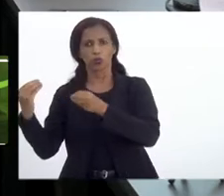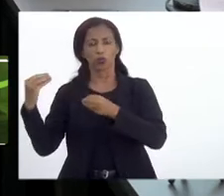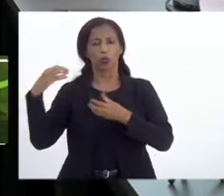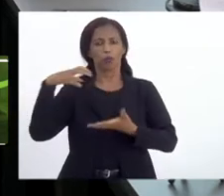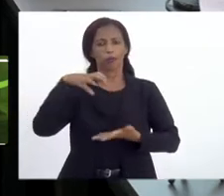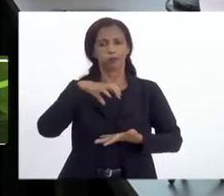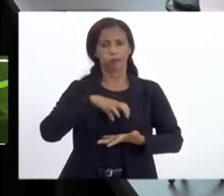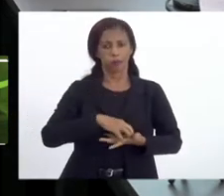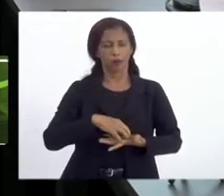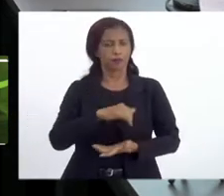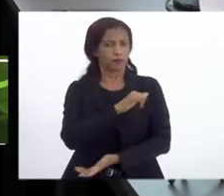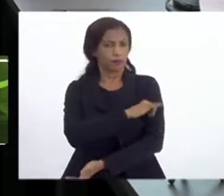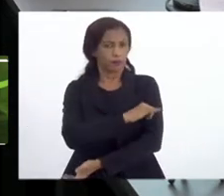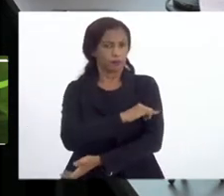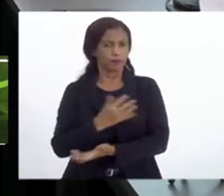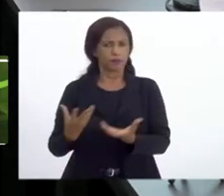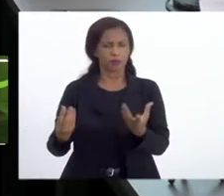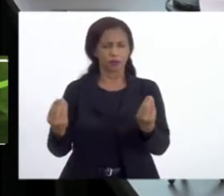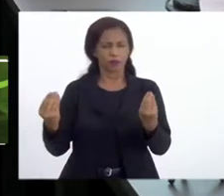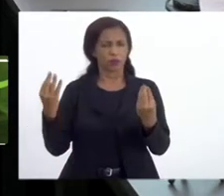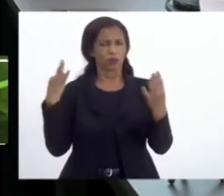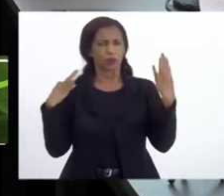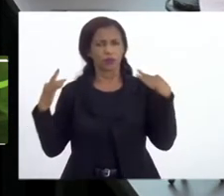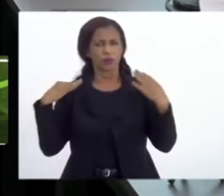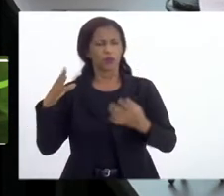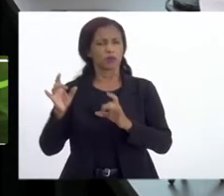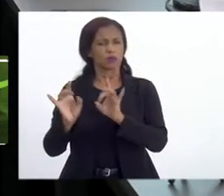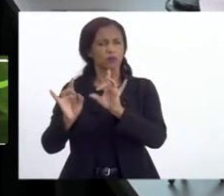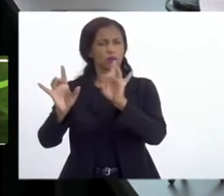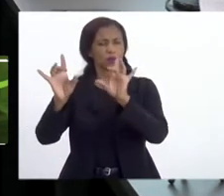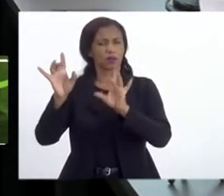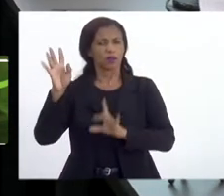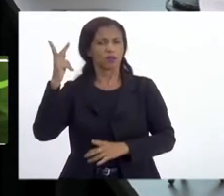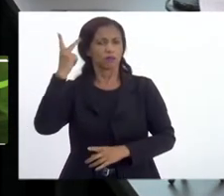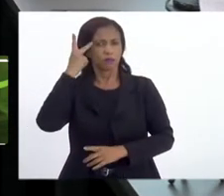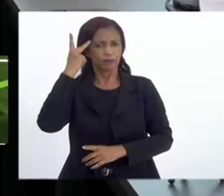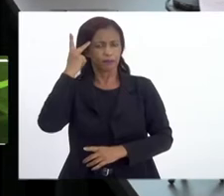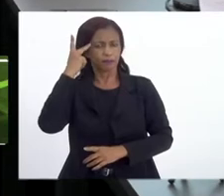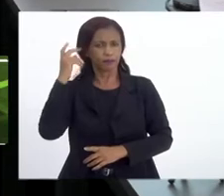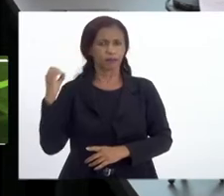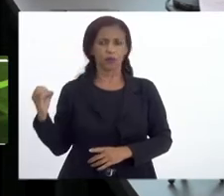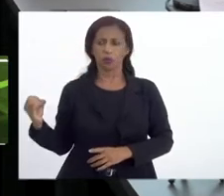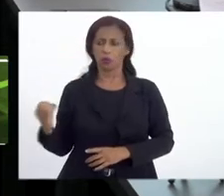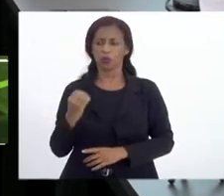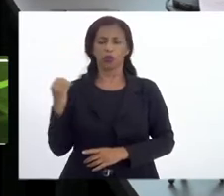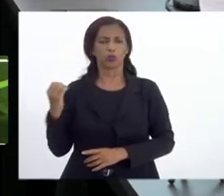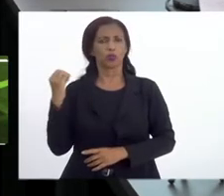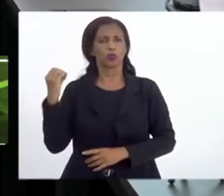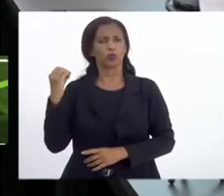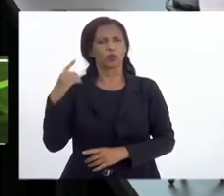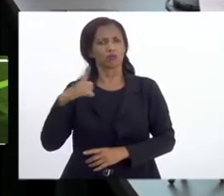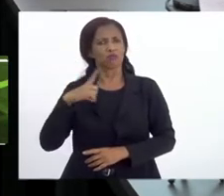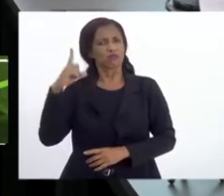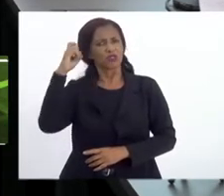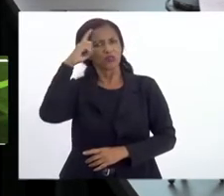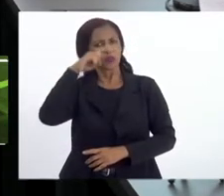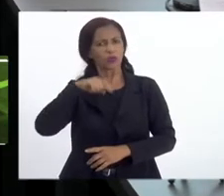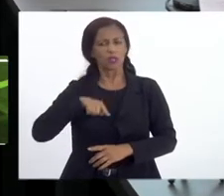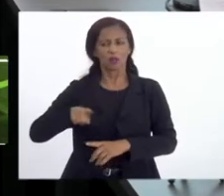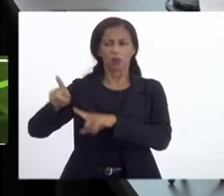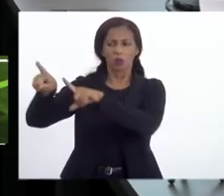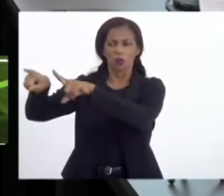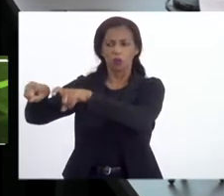Muitos turistas, especialmente de São Paulo e do sul do Brasil, têm muita dificuldade de chegar ao interior do Rio de Janeiro, porque só